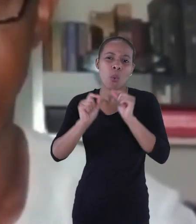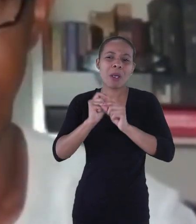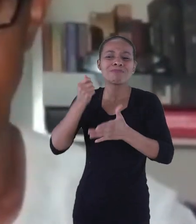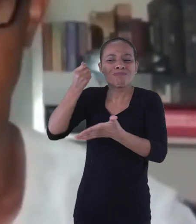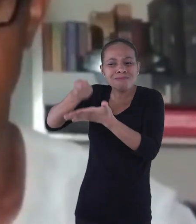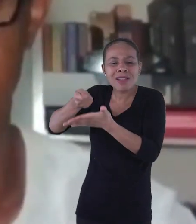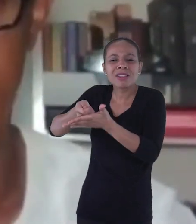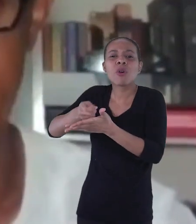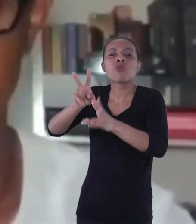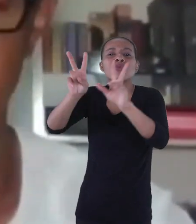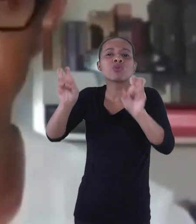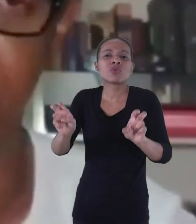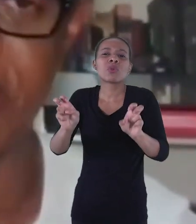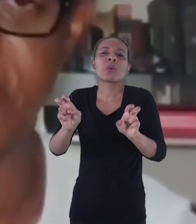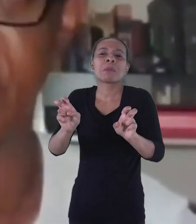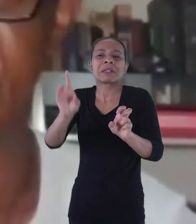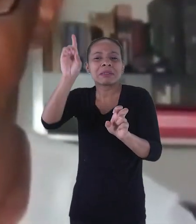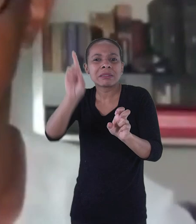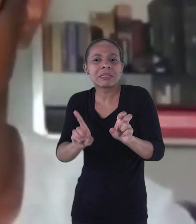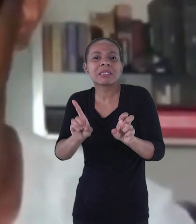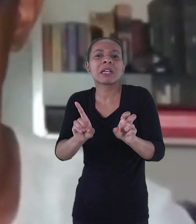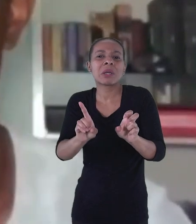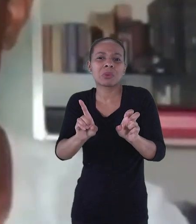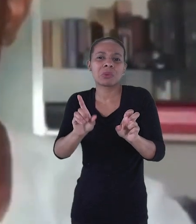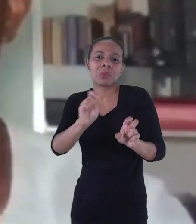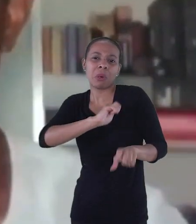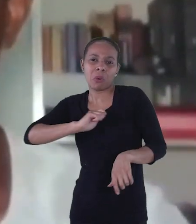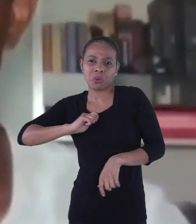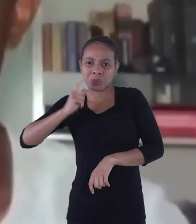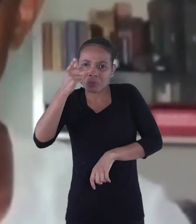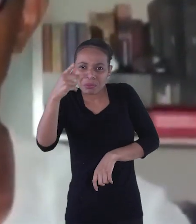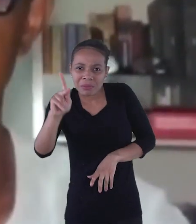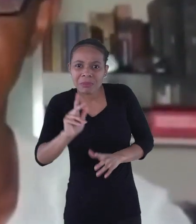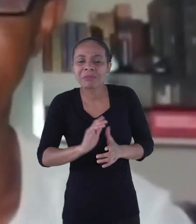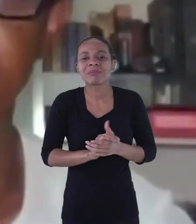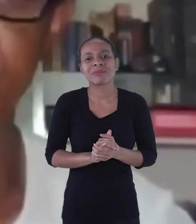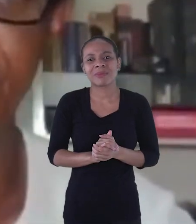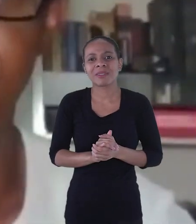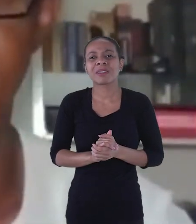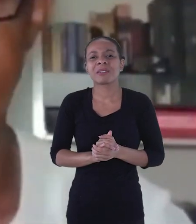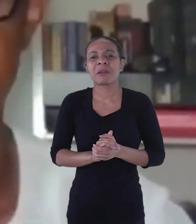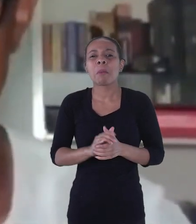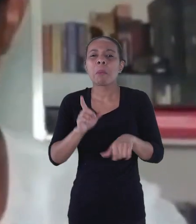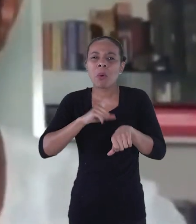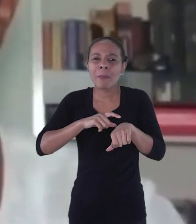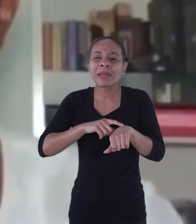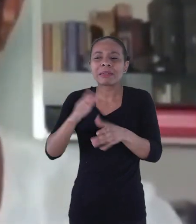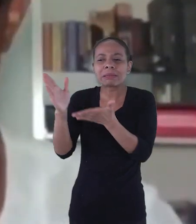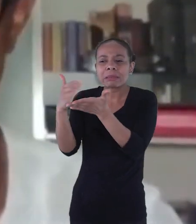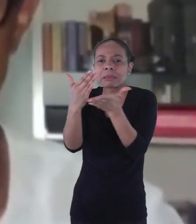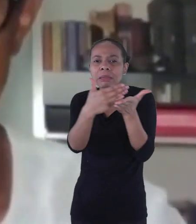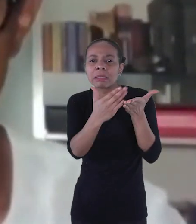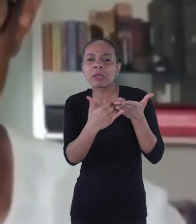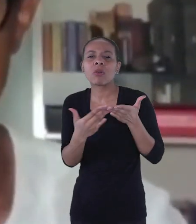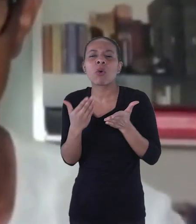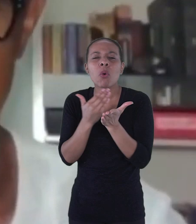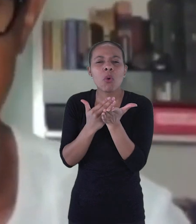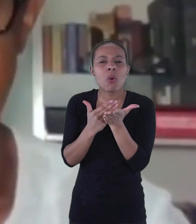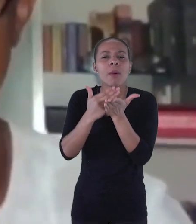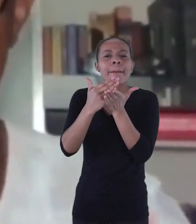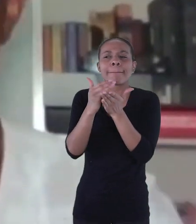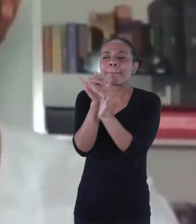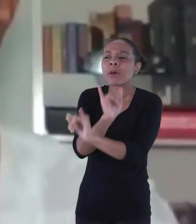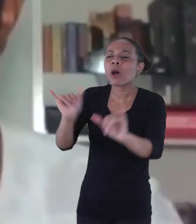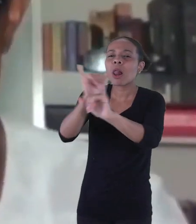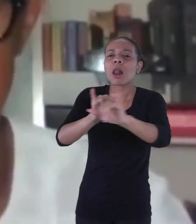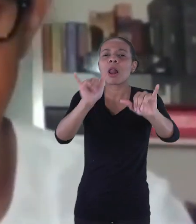sobre a questão dos direitos autorais, sobretudo a partir de 62, quando os livros começam a ser publicados, né? Em 62, o